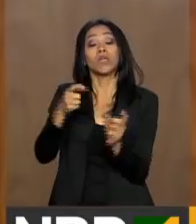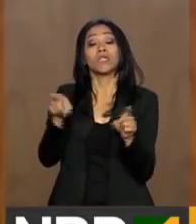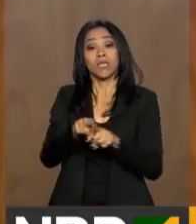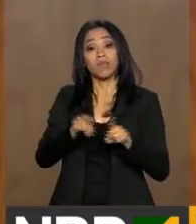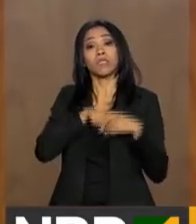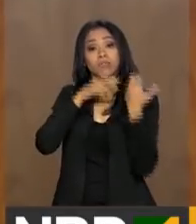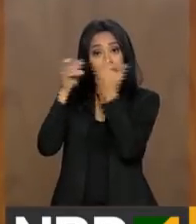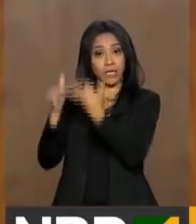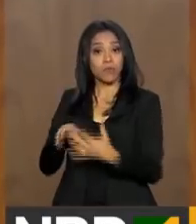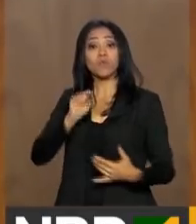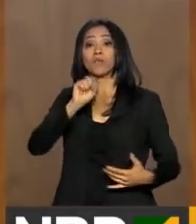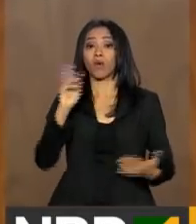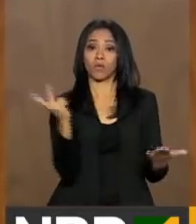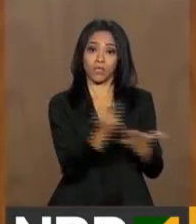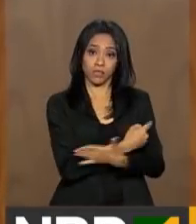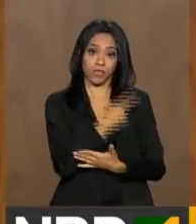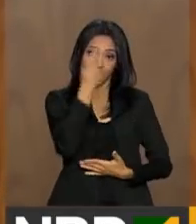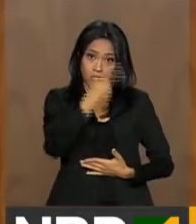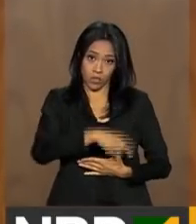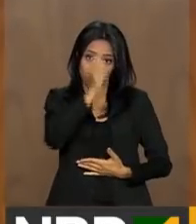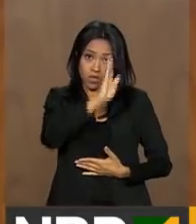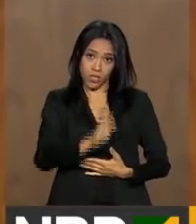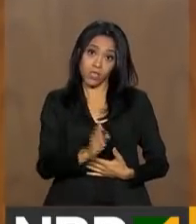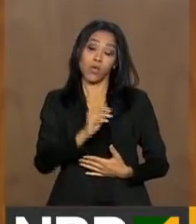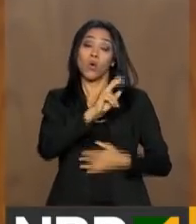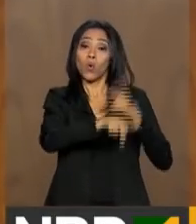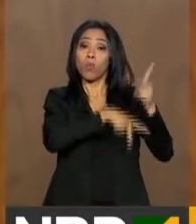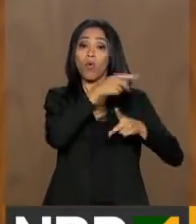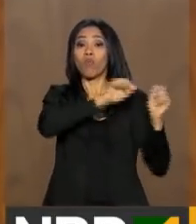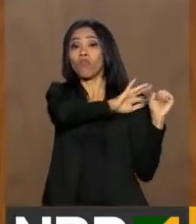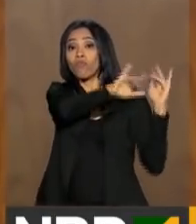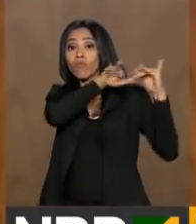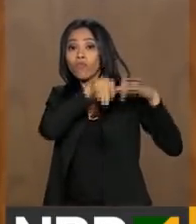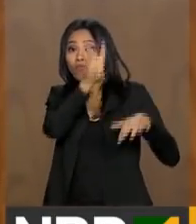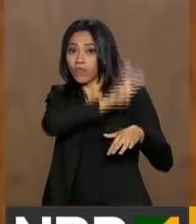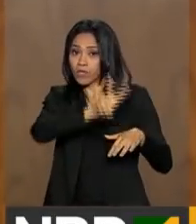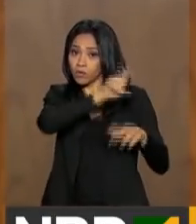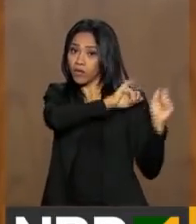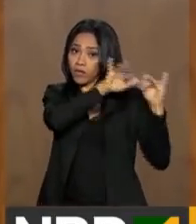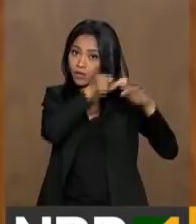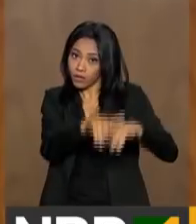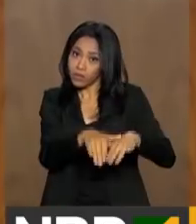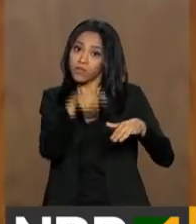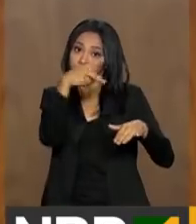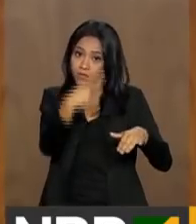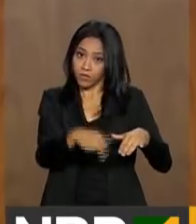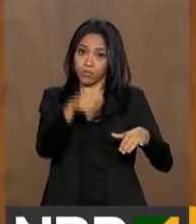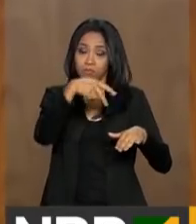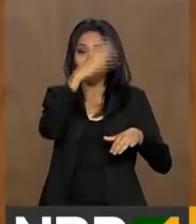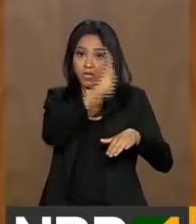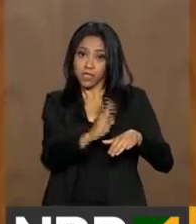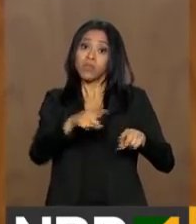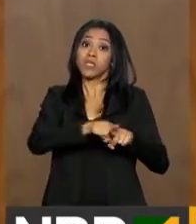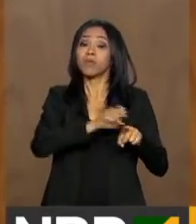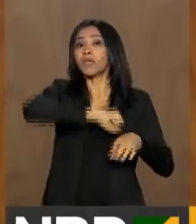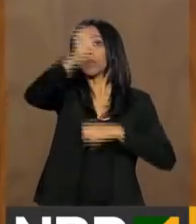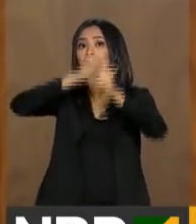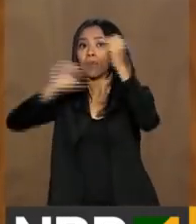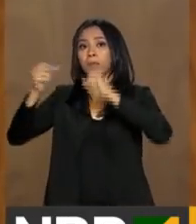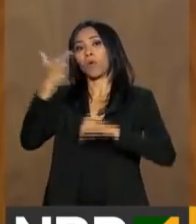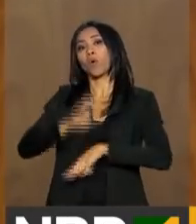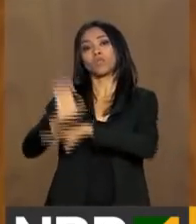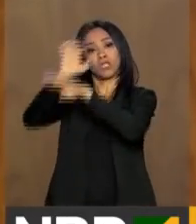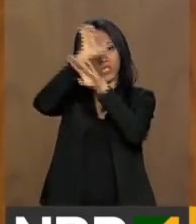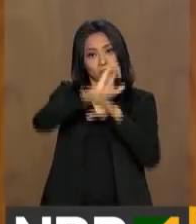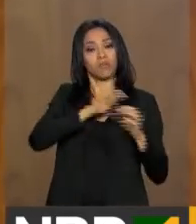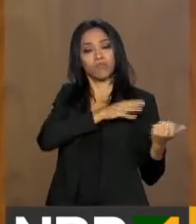imigrantes venezuelanos, o que atinge também outros estados. E, finalmente, presidente Pinheira, um tema que não